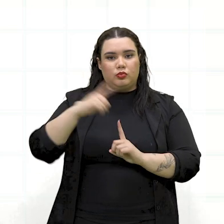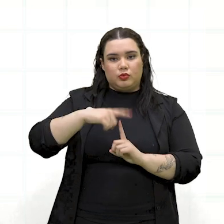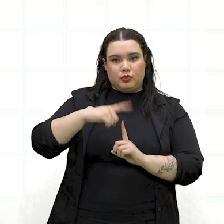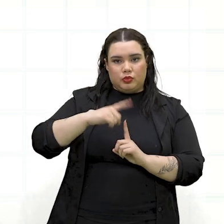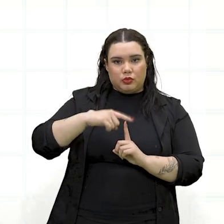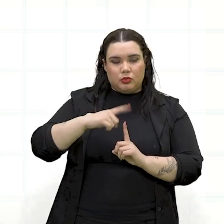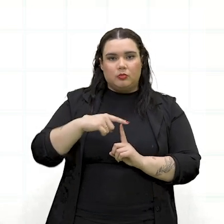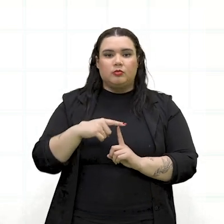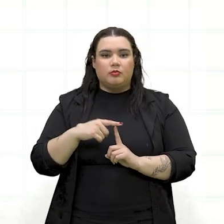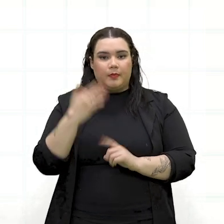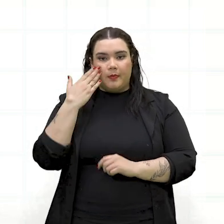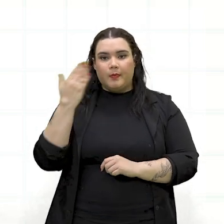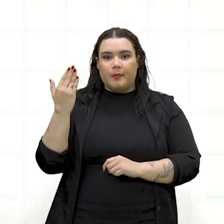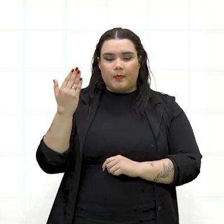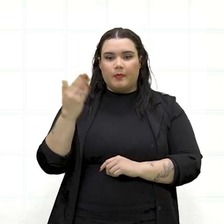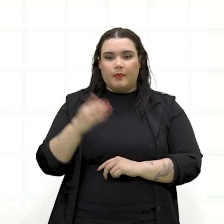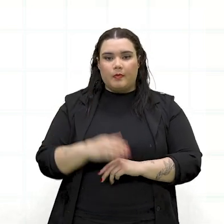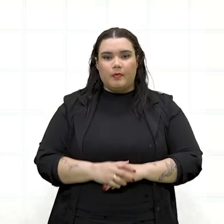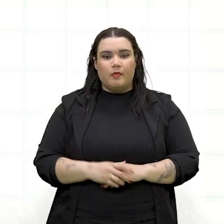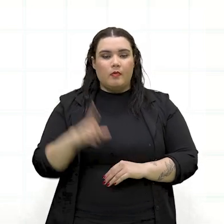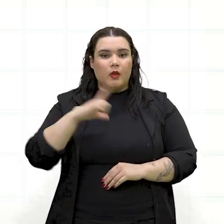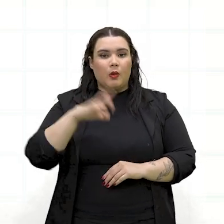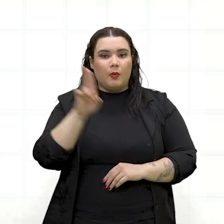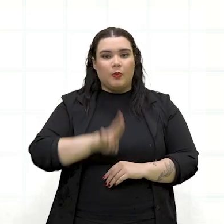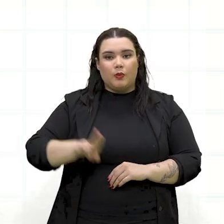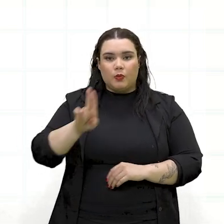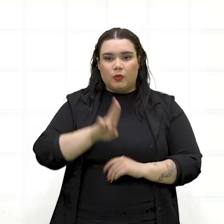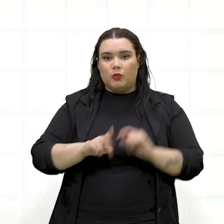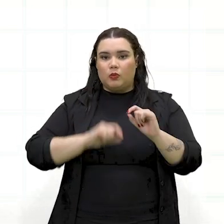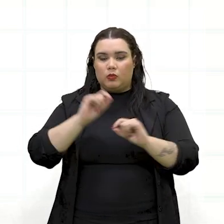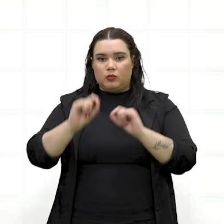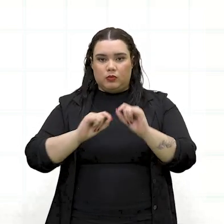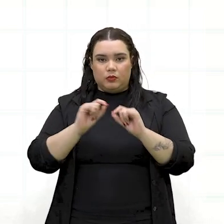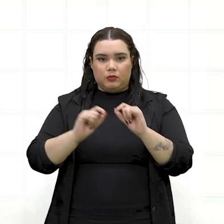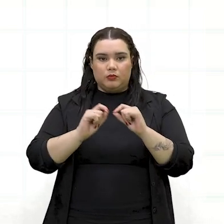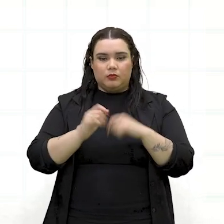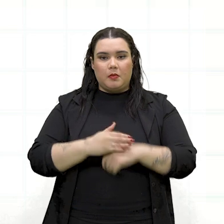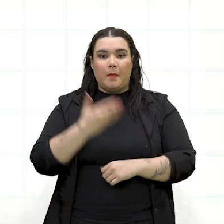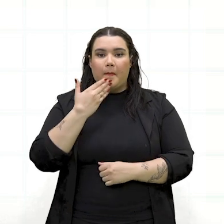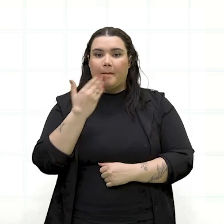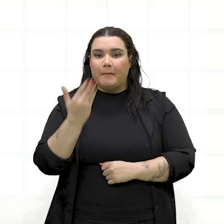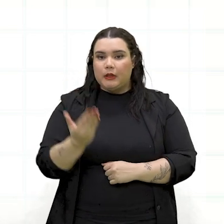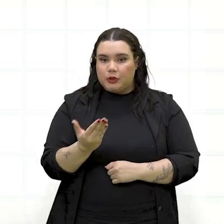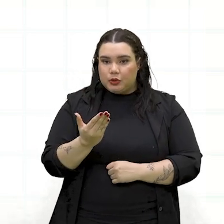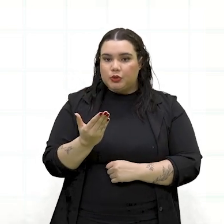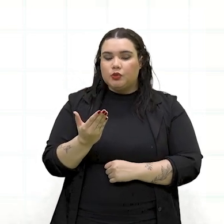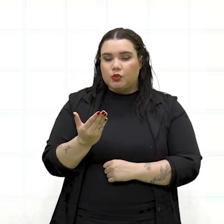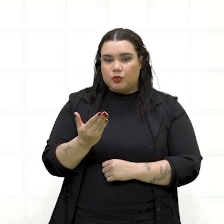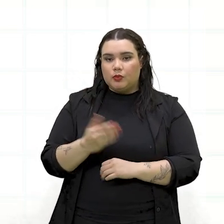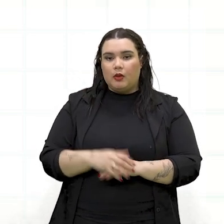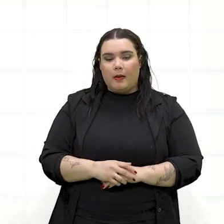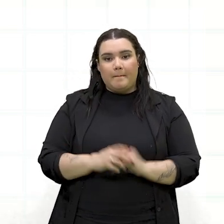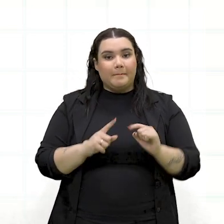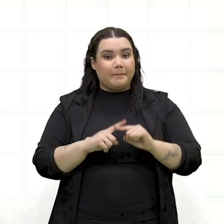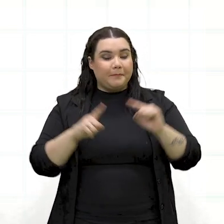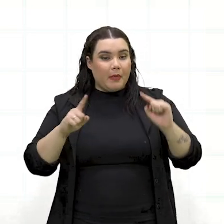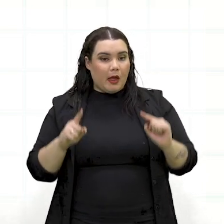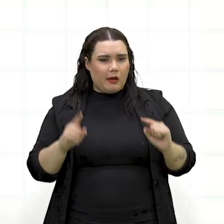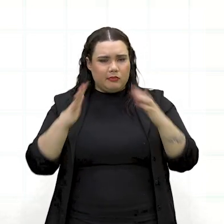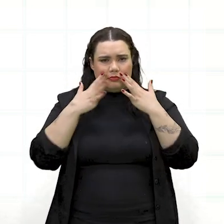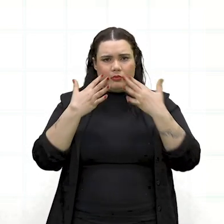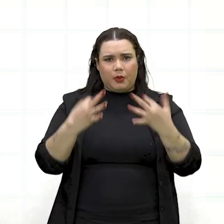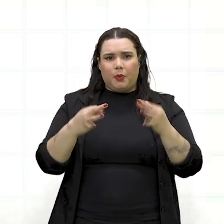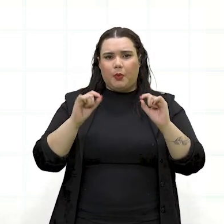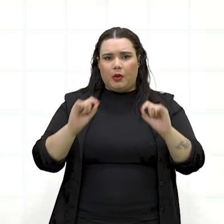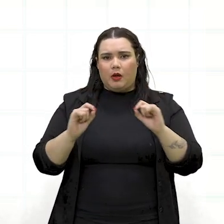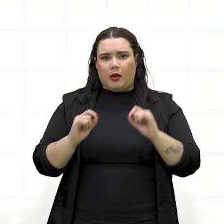certo? Vejam, e ele vai ser usado para requests, pedidos. Mas observem que